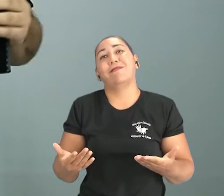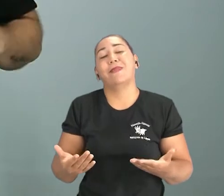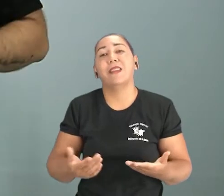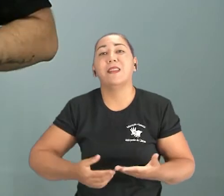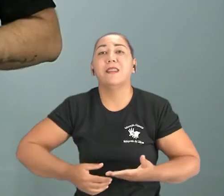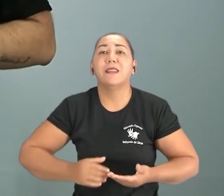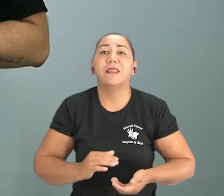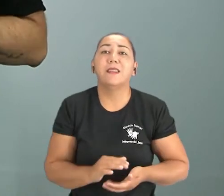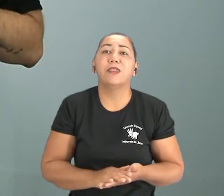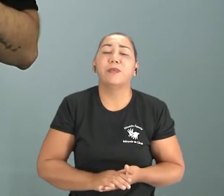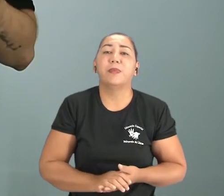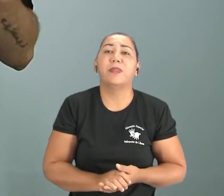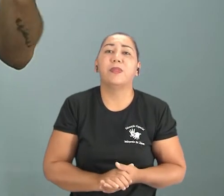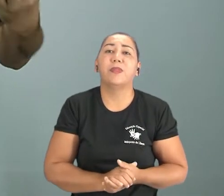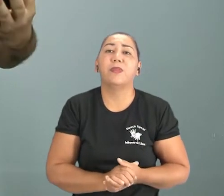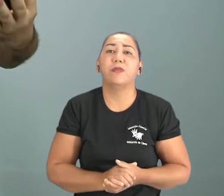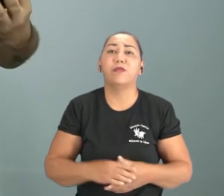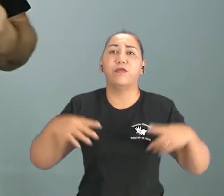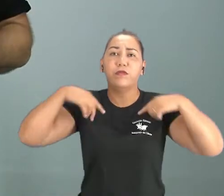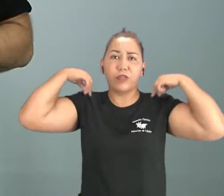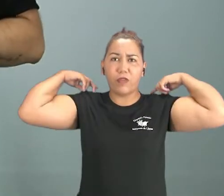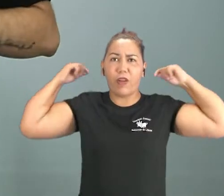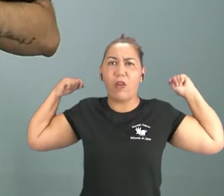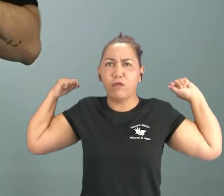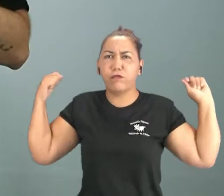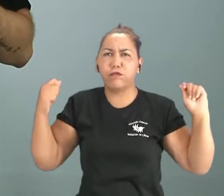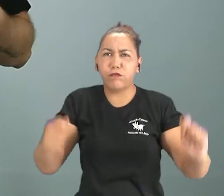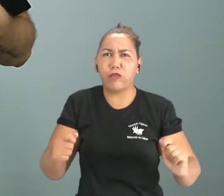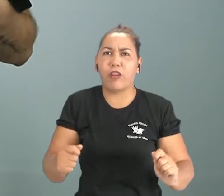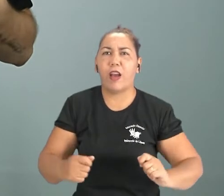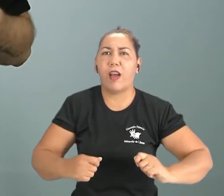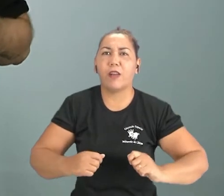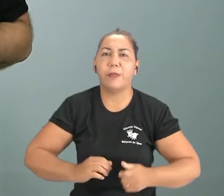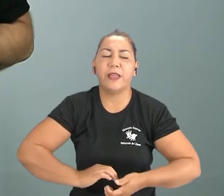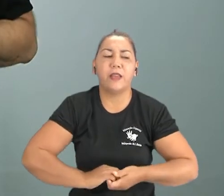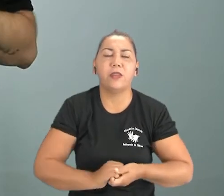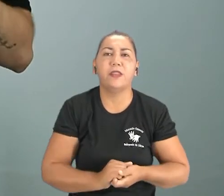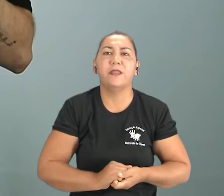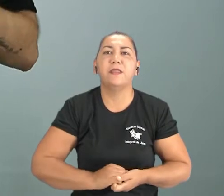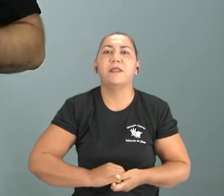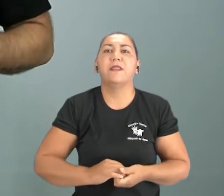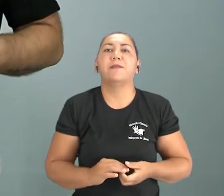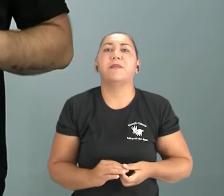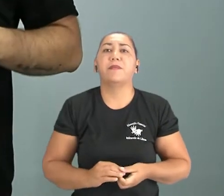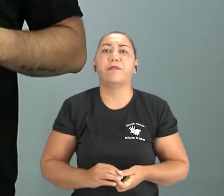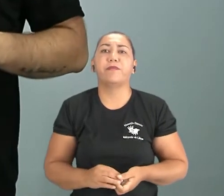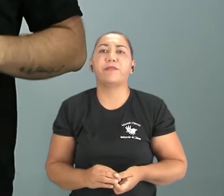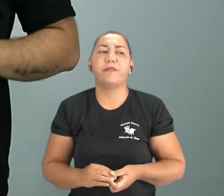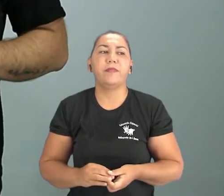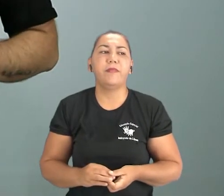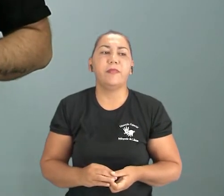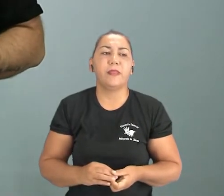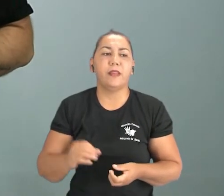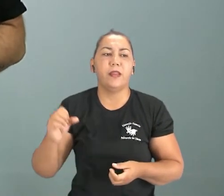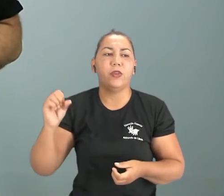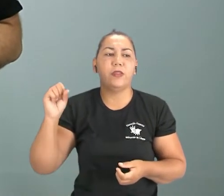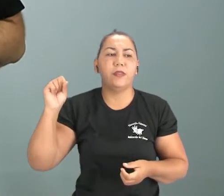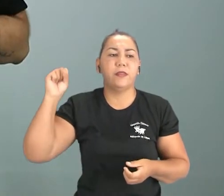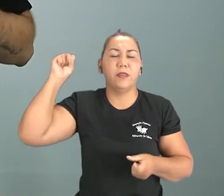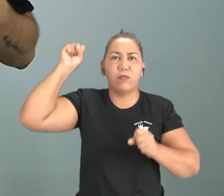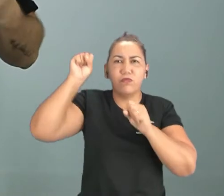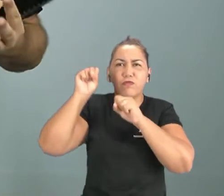Kriptonita né o todo super-herói praticamente tem um ponto fraco e